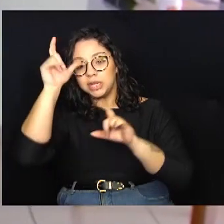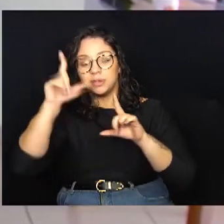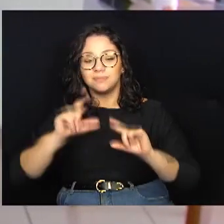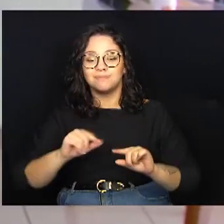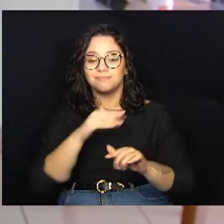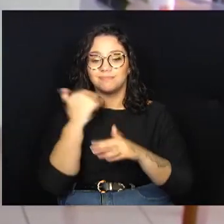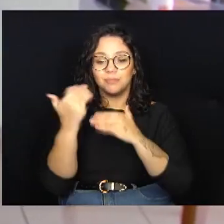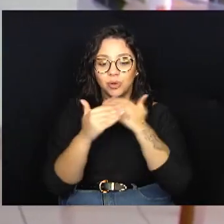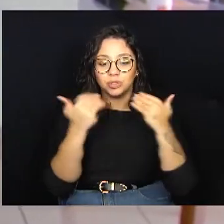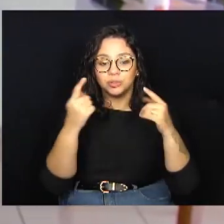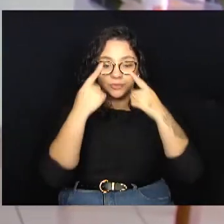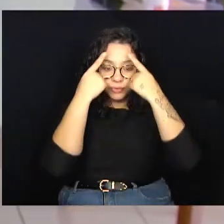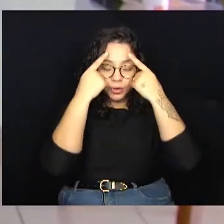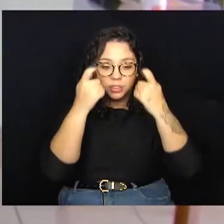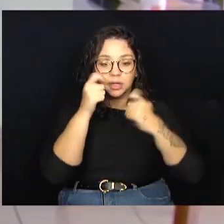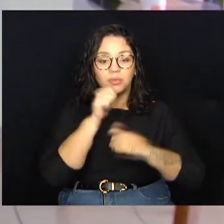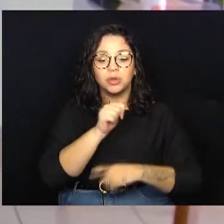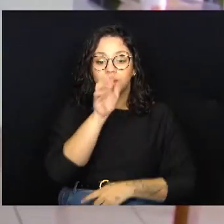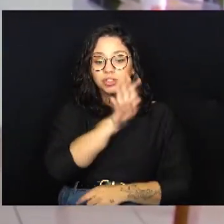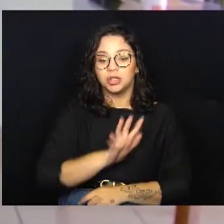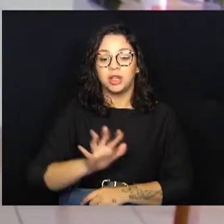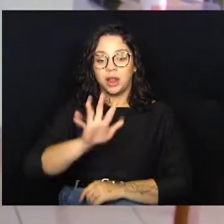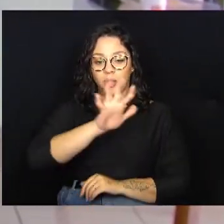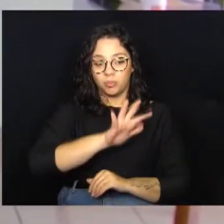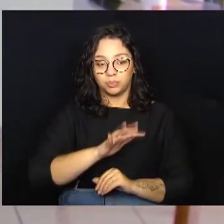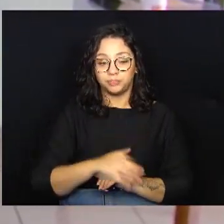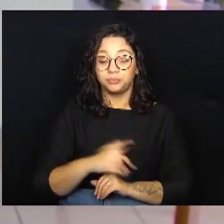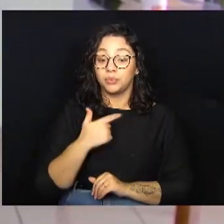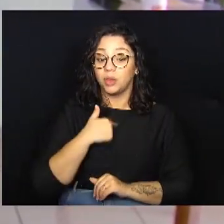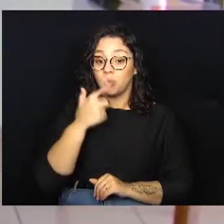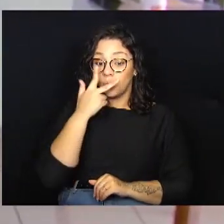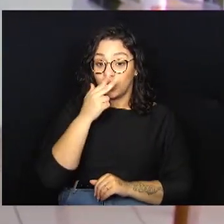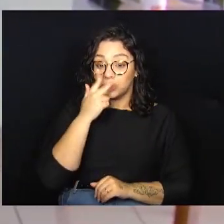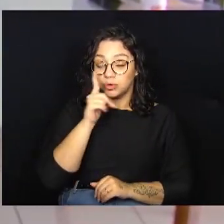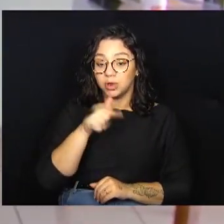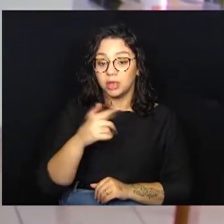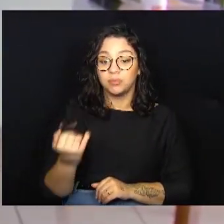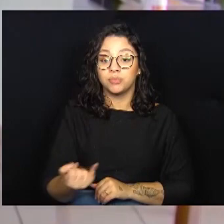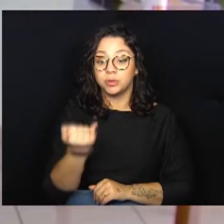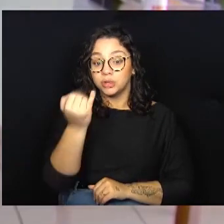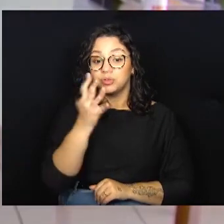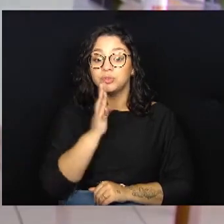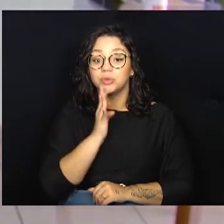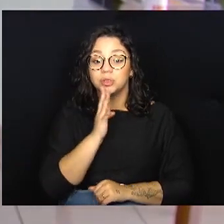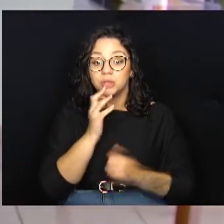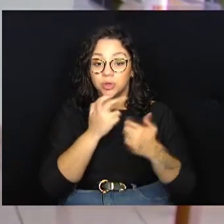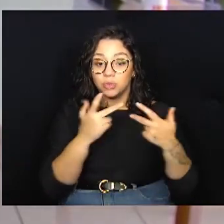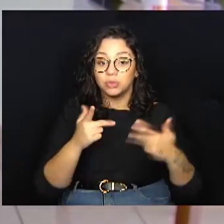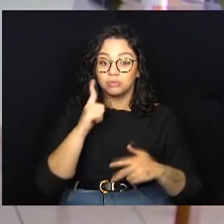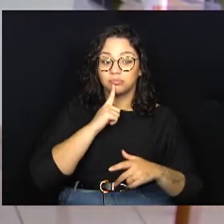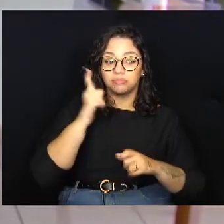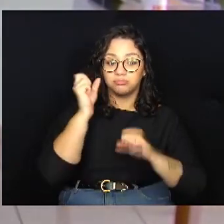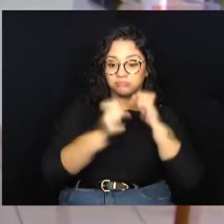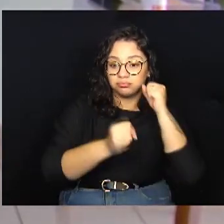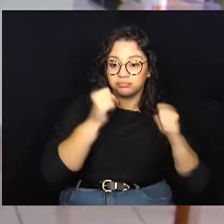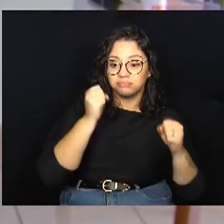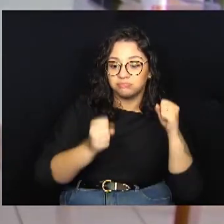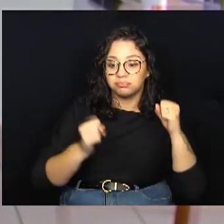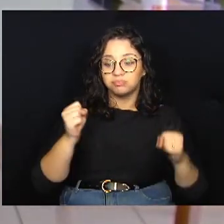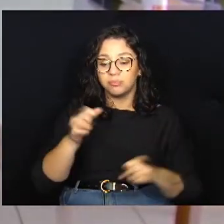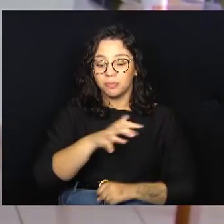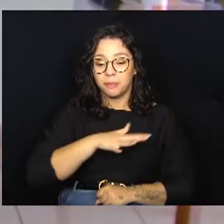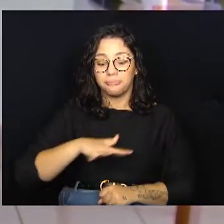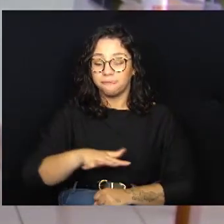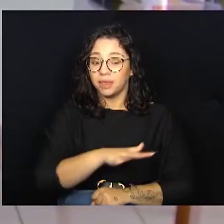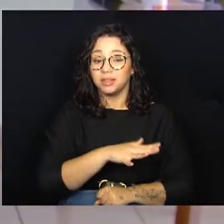violência contra a mulher de uma forma geral, Eu acho que é importante a gente conhecer quem são essas mulheres que foram assassinadas na região, para a gente conseguir